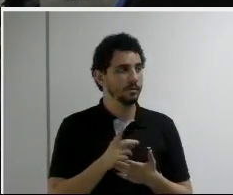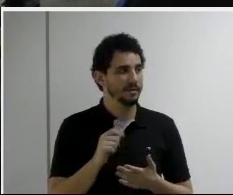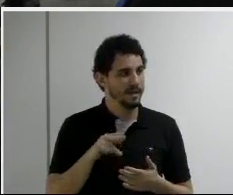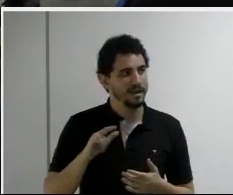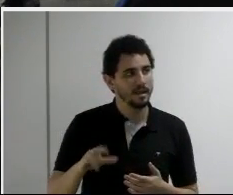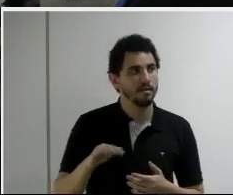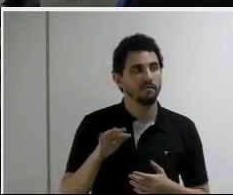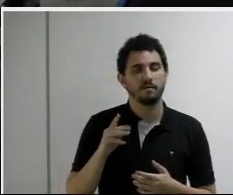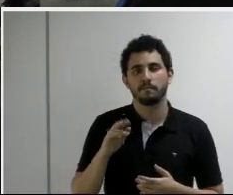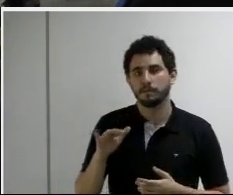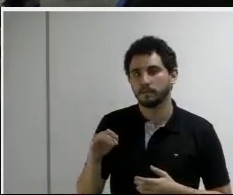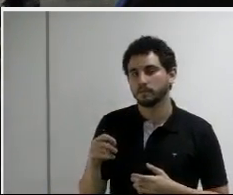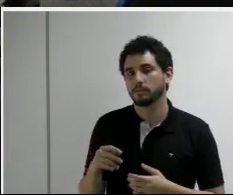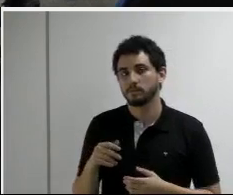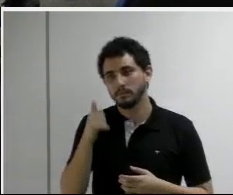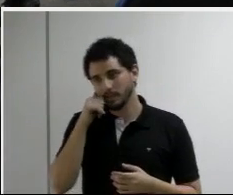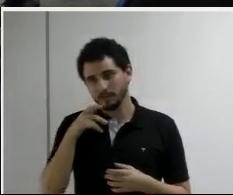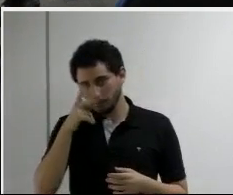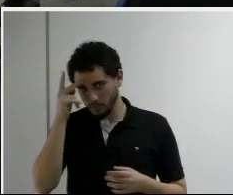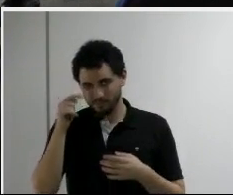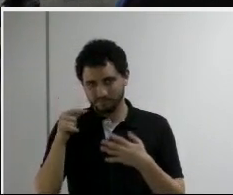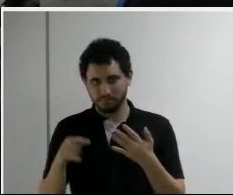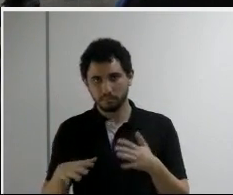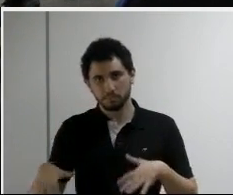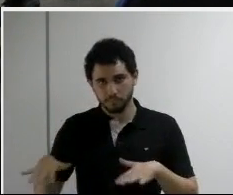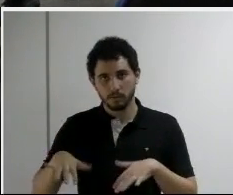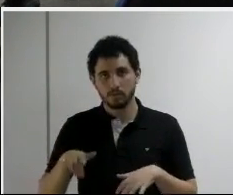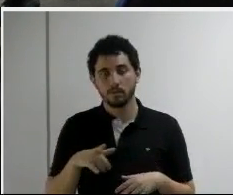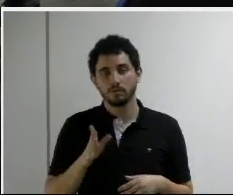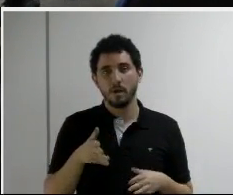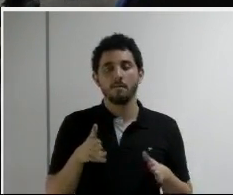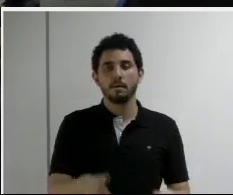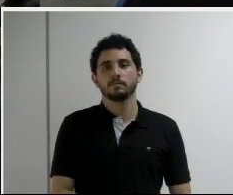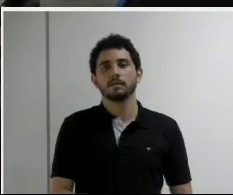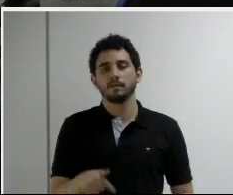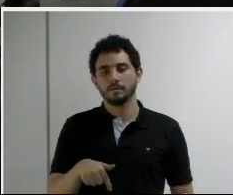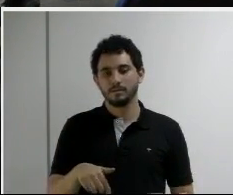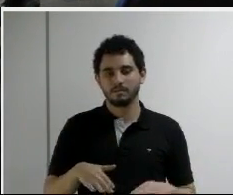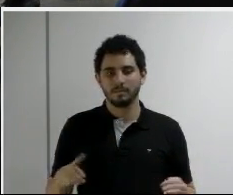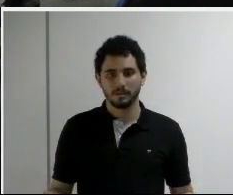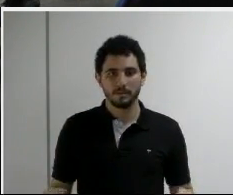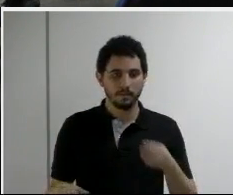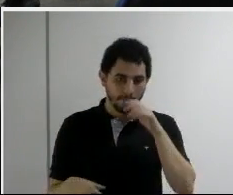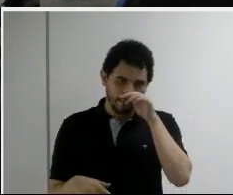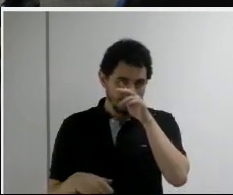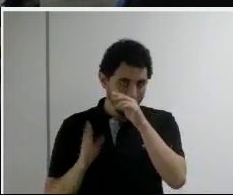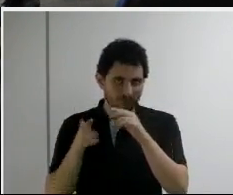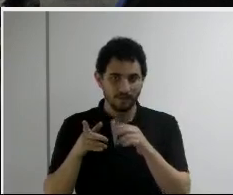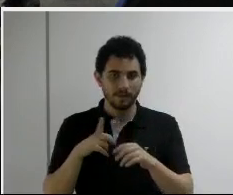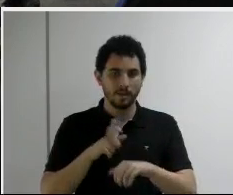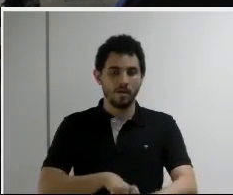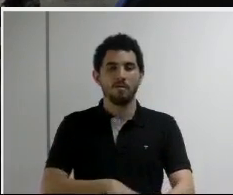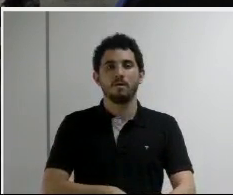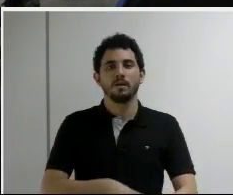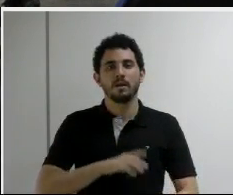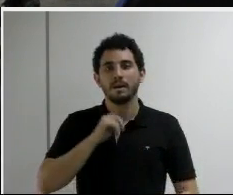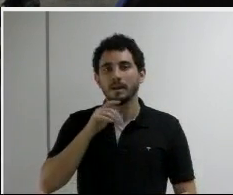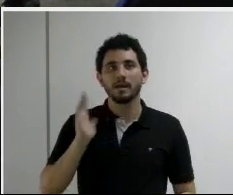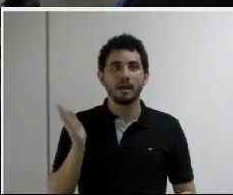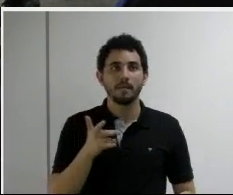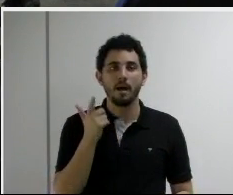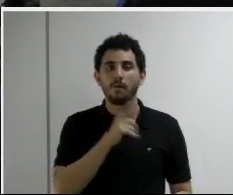Fabrício, quem mais, Ana Paula, quem mais, outros vários aqui presentes já participaram dessa mesa, acho que assim, já está mesmo na hora, acho que ninguém mais